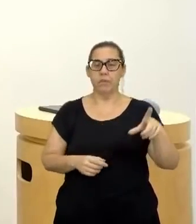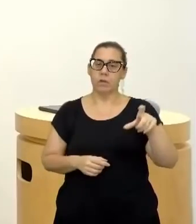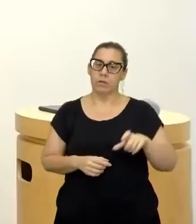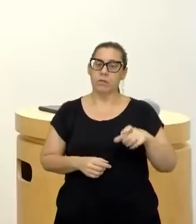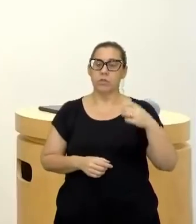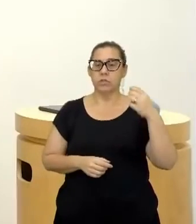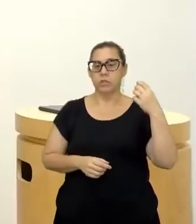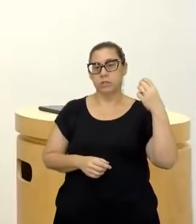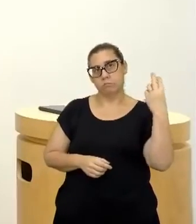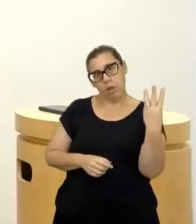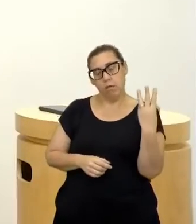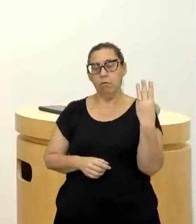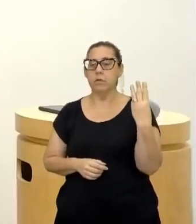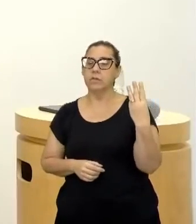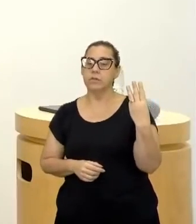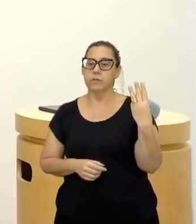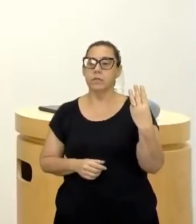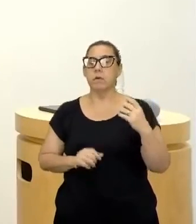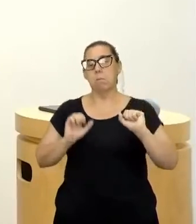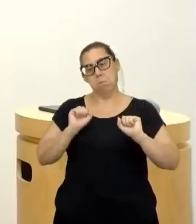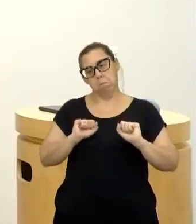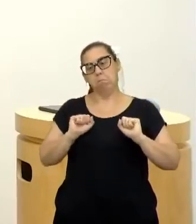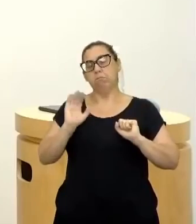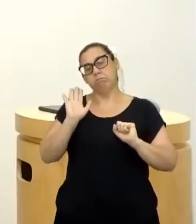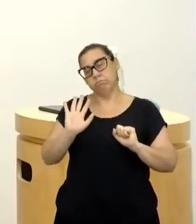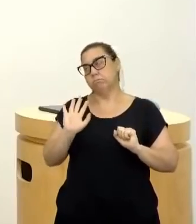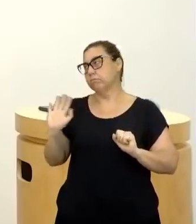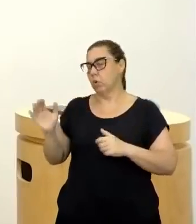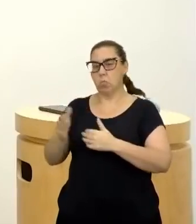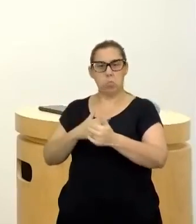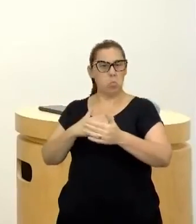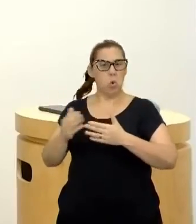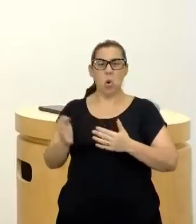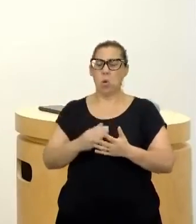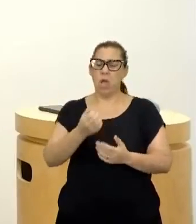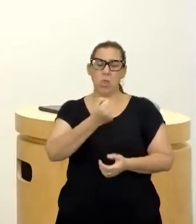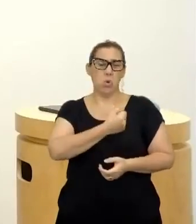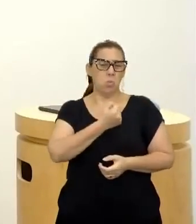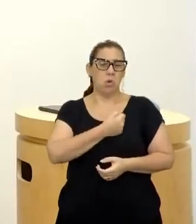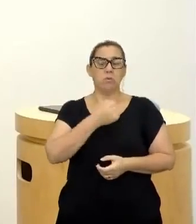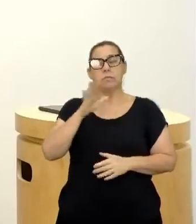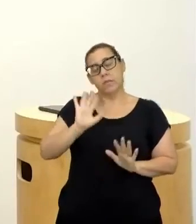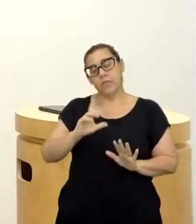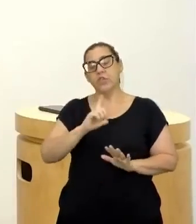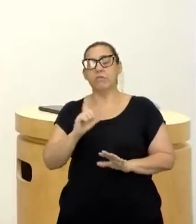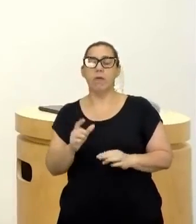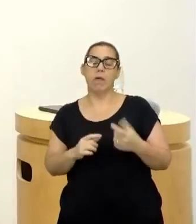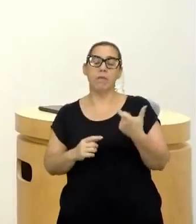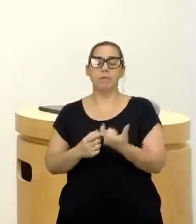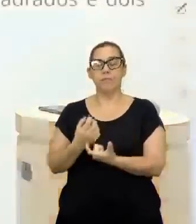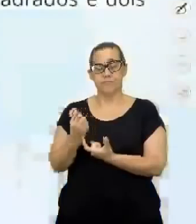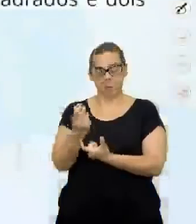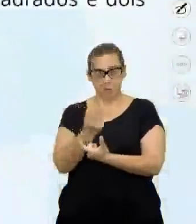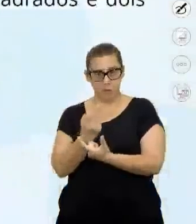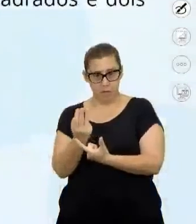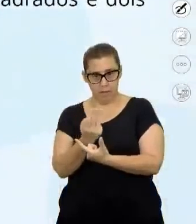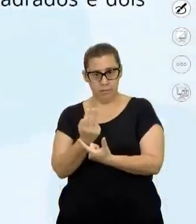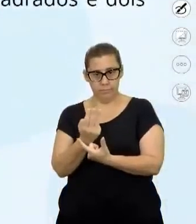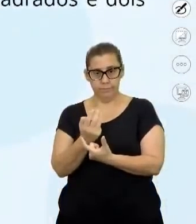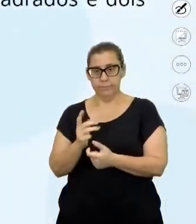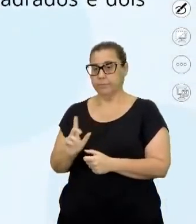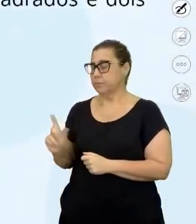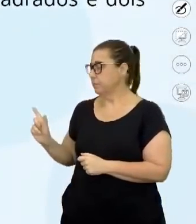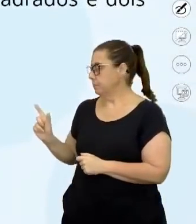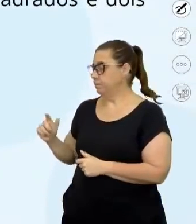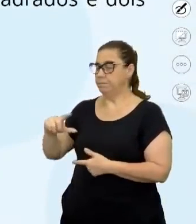e 3. Então, pode ser quaisquer números aí, desde que forme um binômio, tá certo? E aí, a gente vai ter um